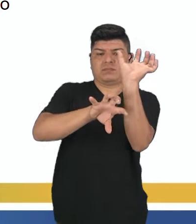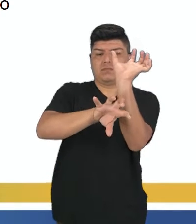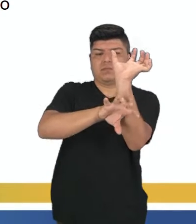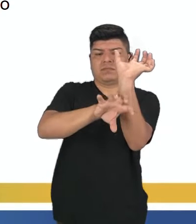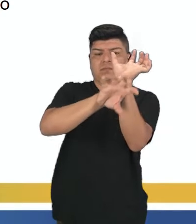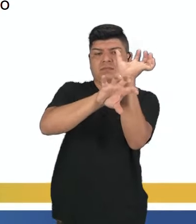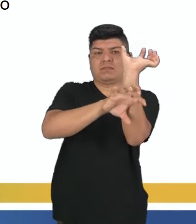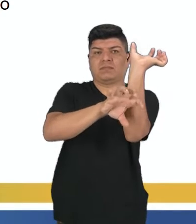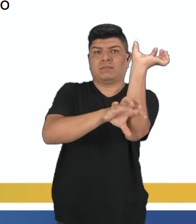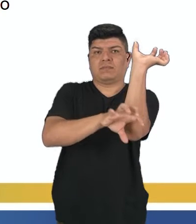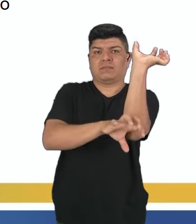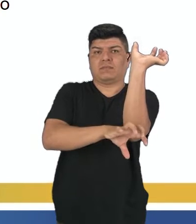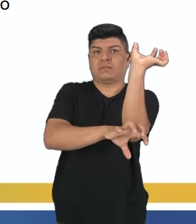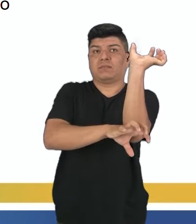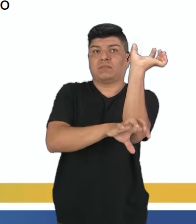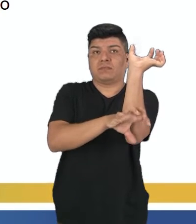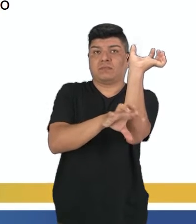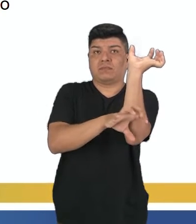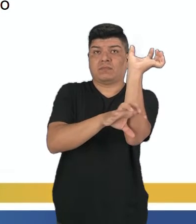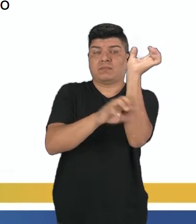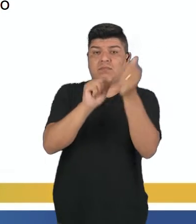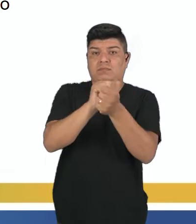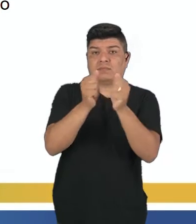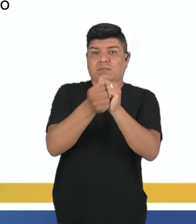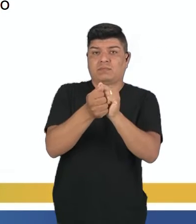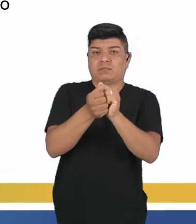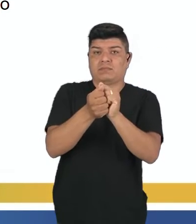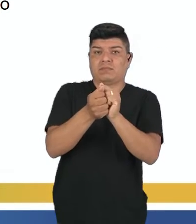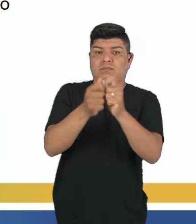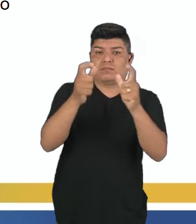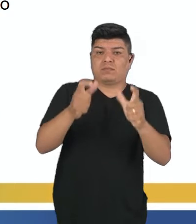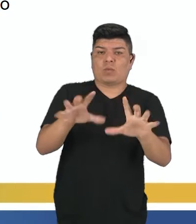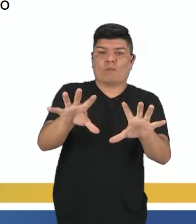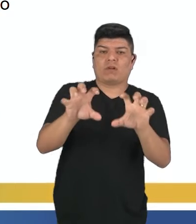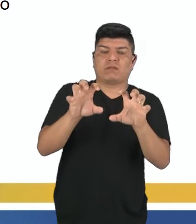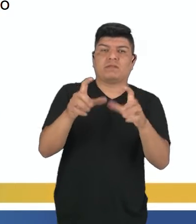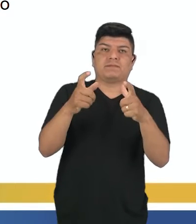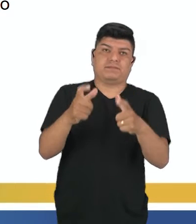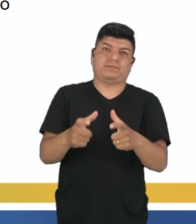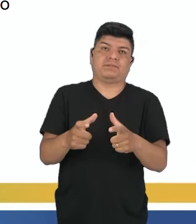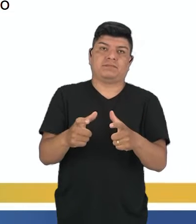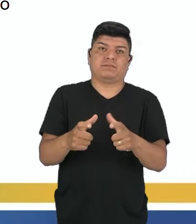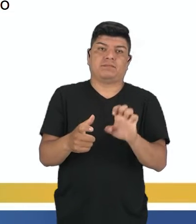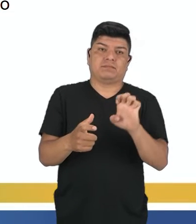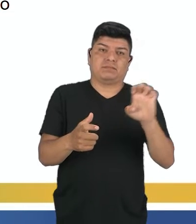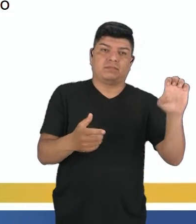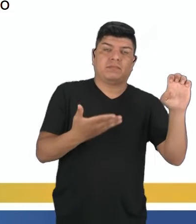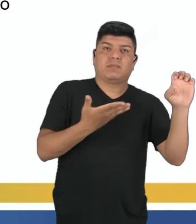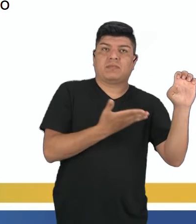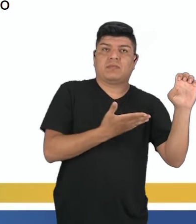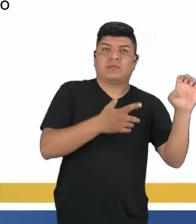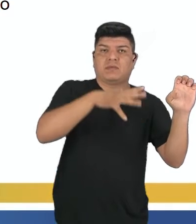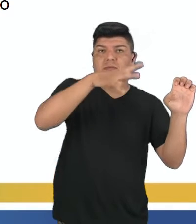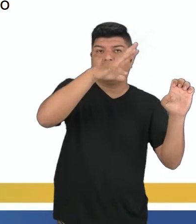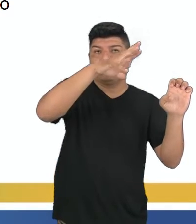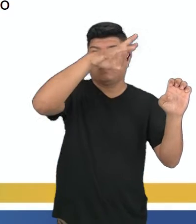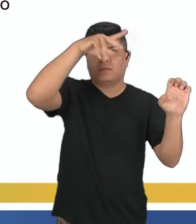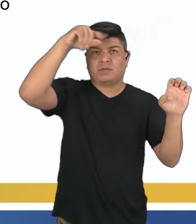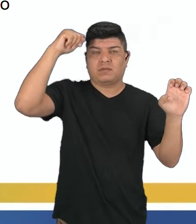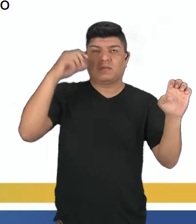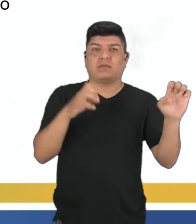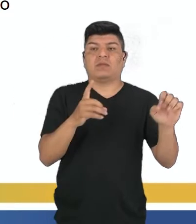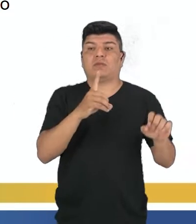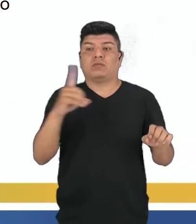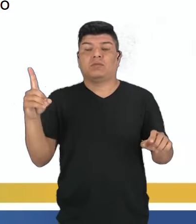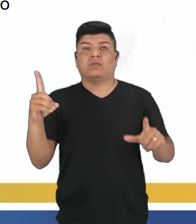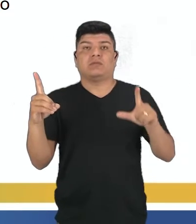clima seco da região. Então, como vocês podem ver na imagem, né, do lado esquerdo nós temos a nossa Amazônia e do lado